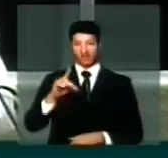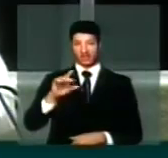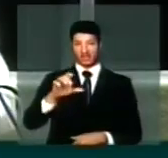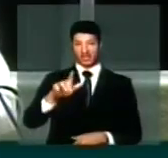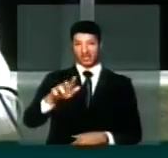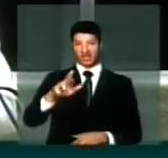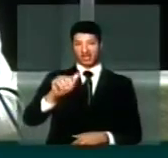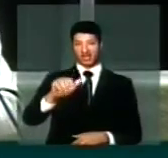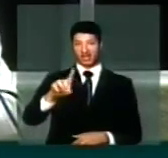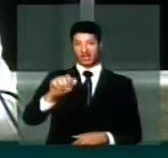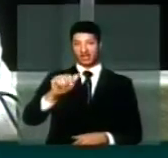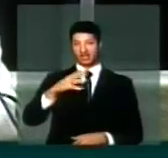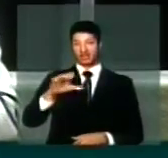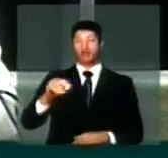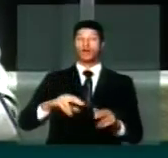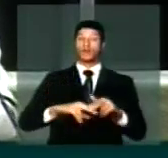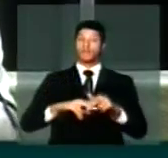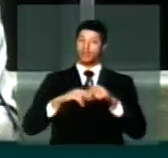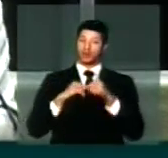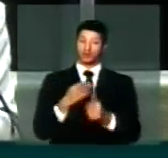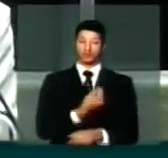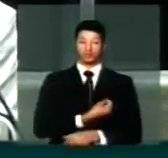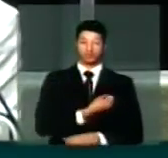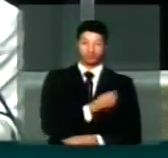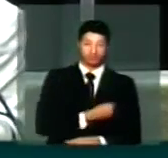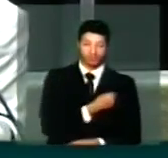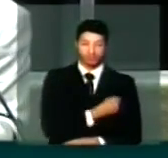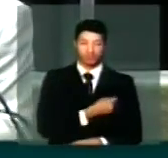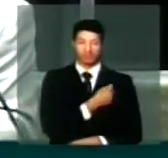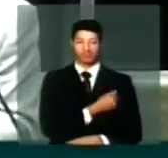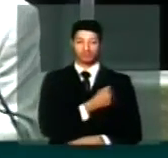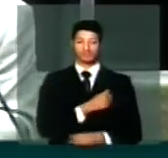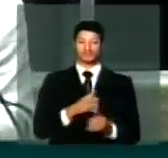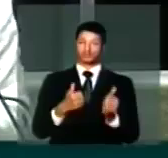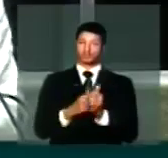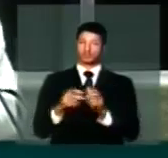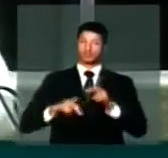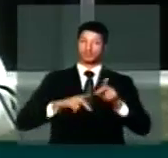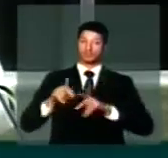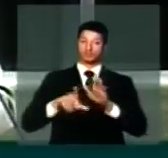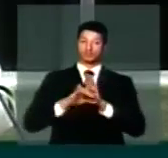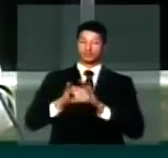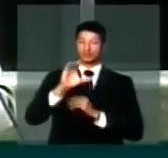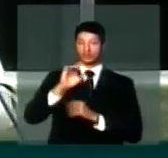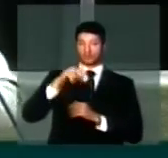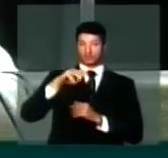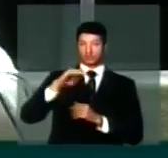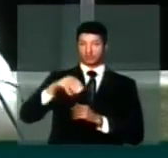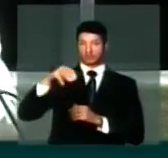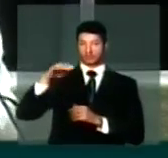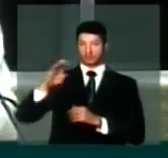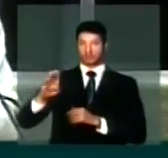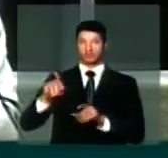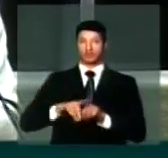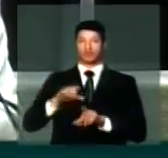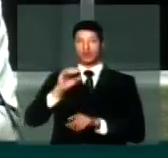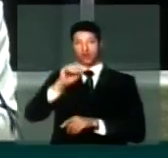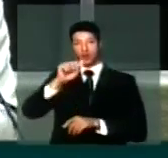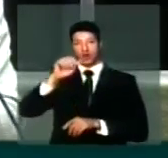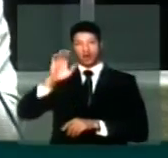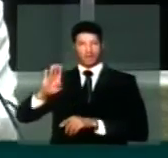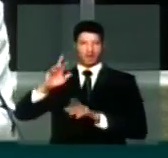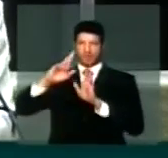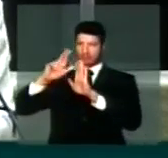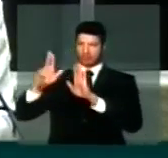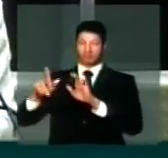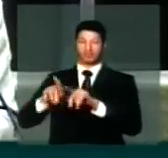degradação. Por isso, saúdo a belíssima iniciativa popular de lei da CNBB, da OAB e várias outras